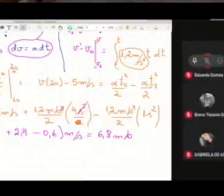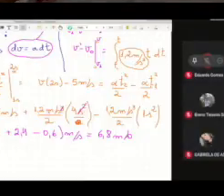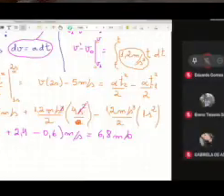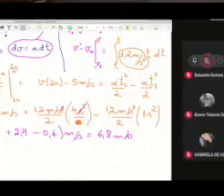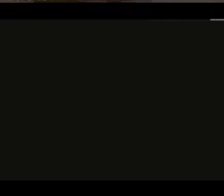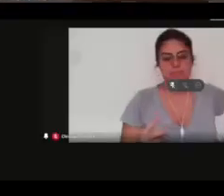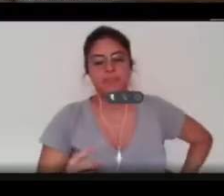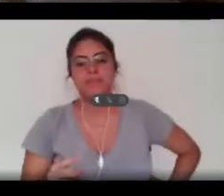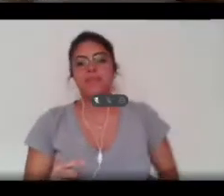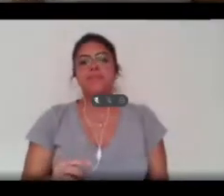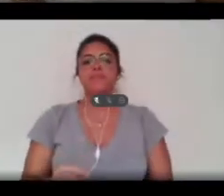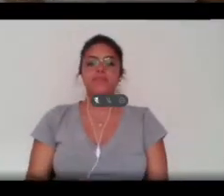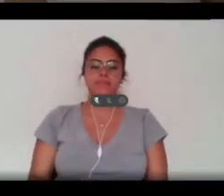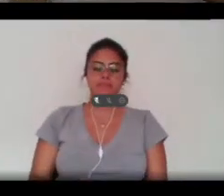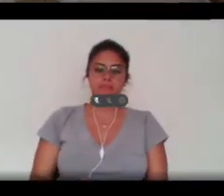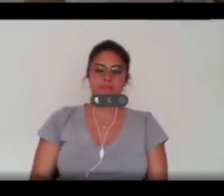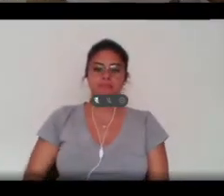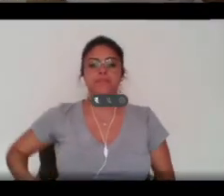Foi.